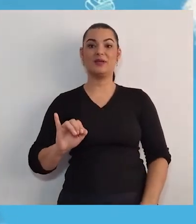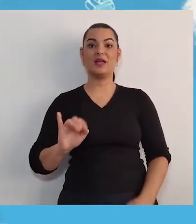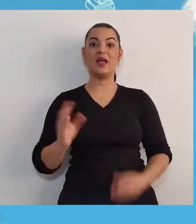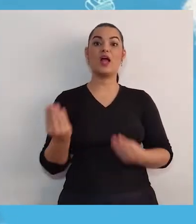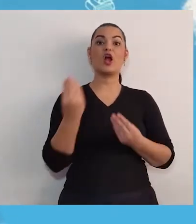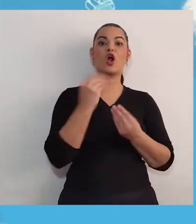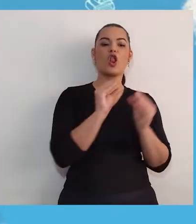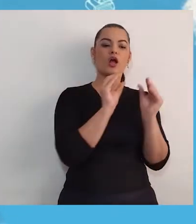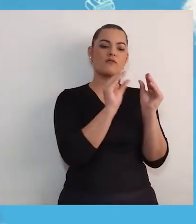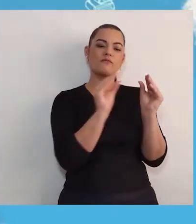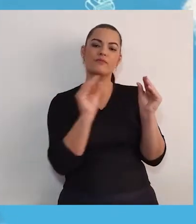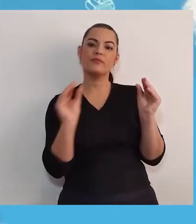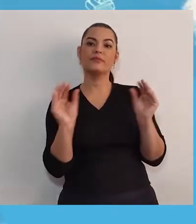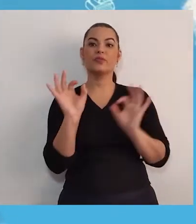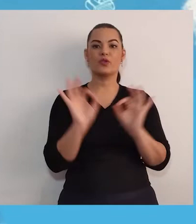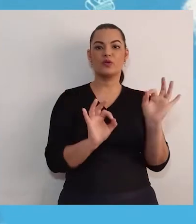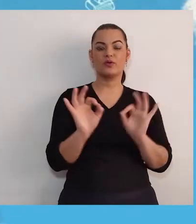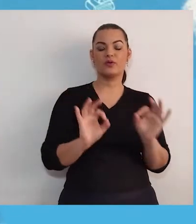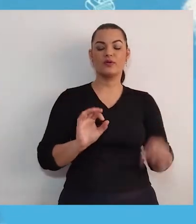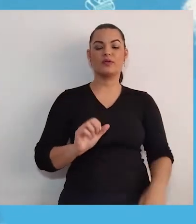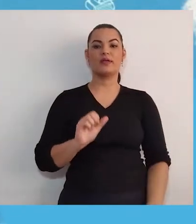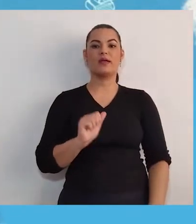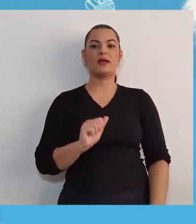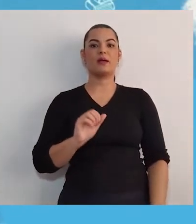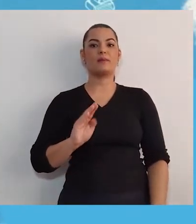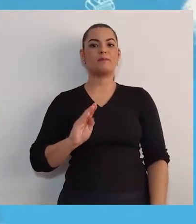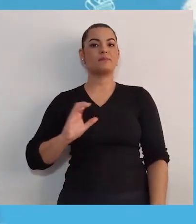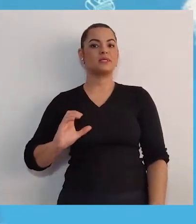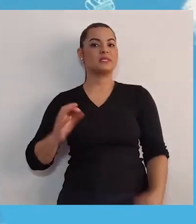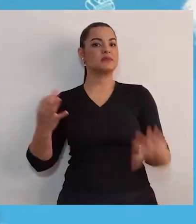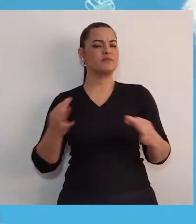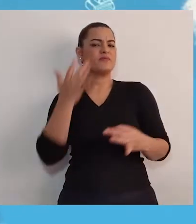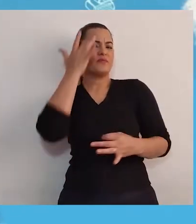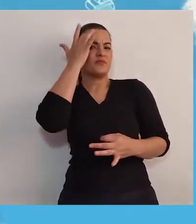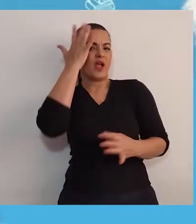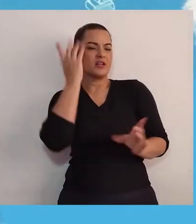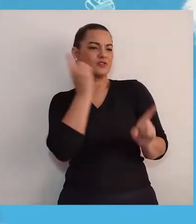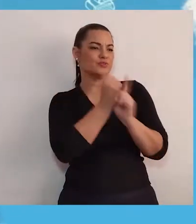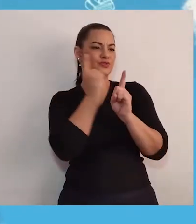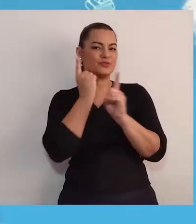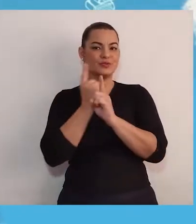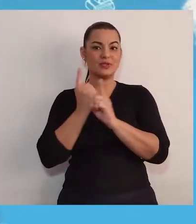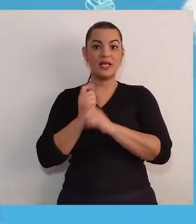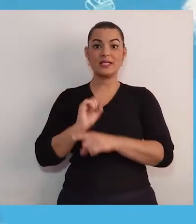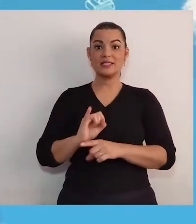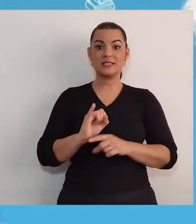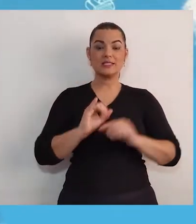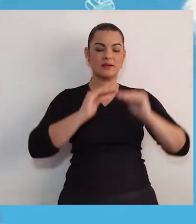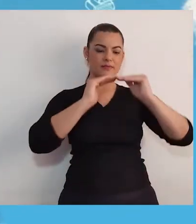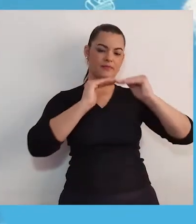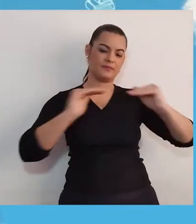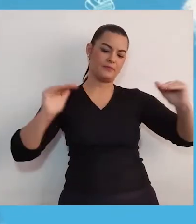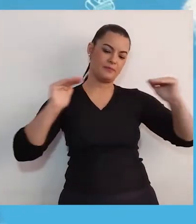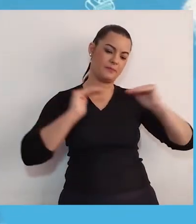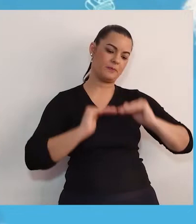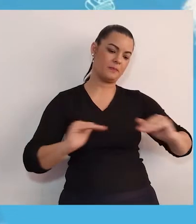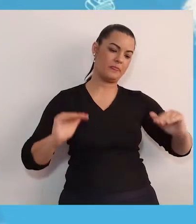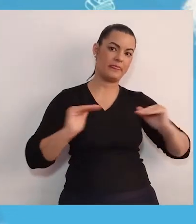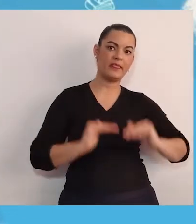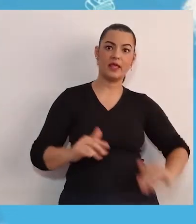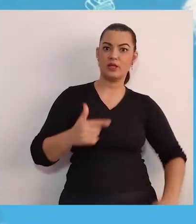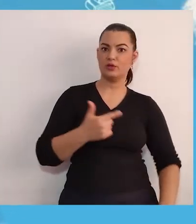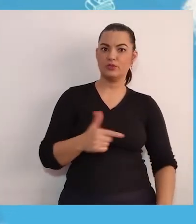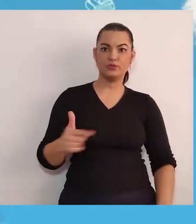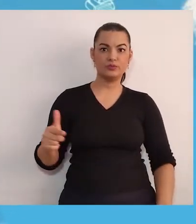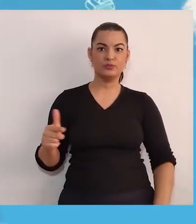coloca em ordem alfabética para ficar mais fácil de você localizar. Se você não tiver uma estante para organizar os seus